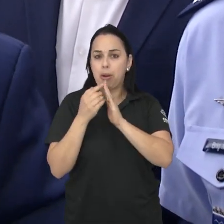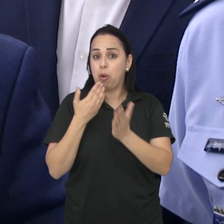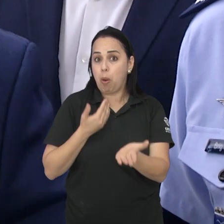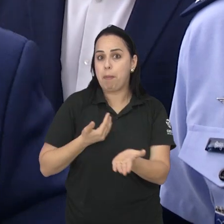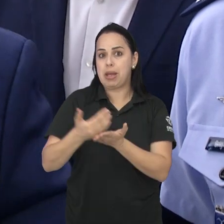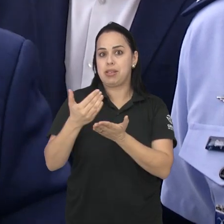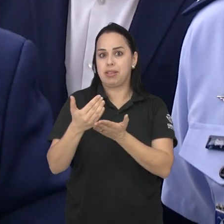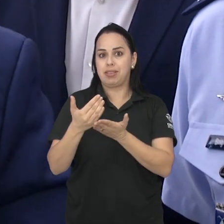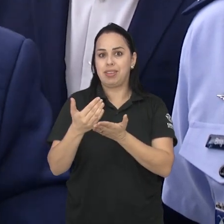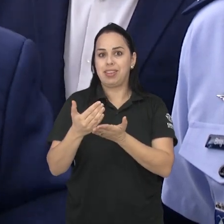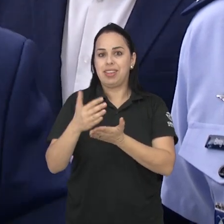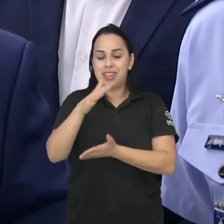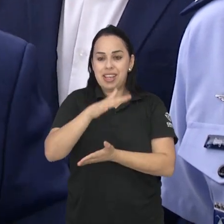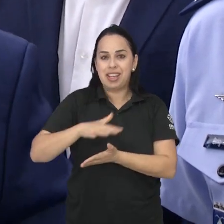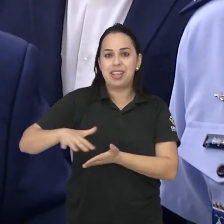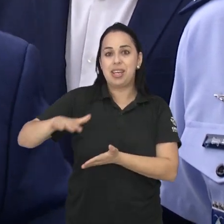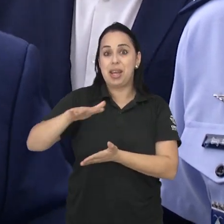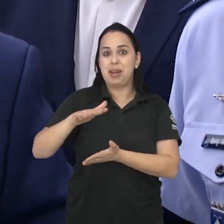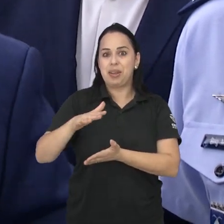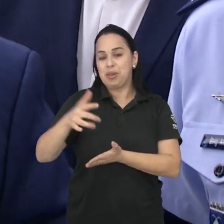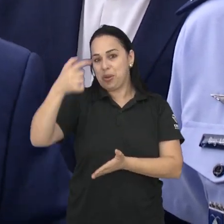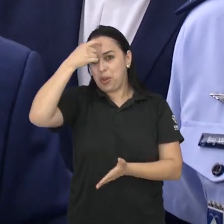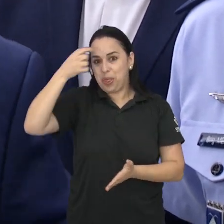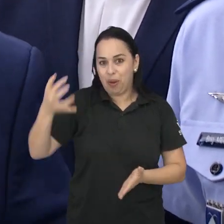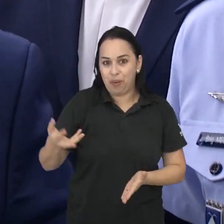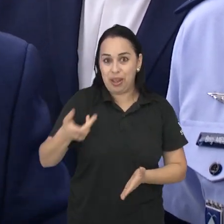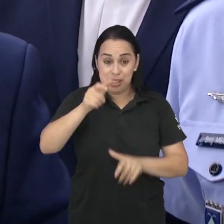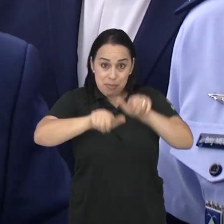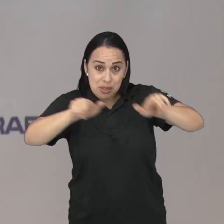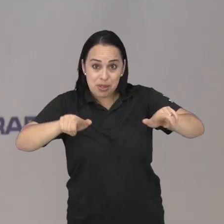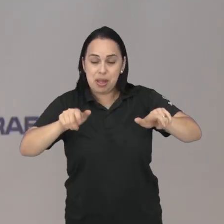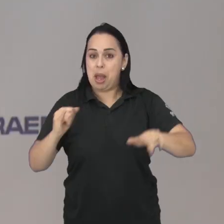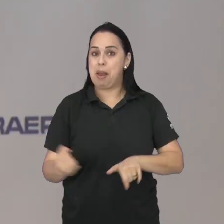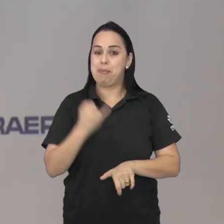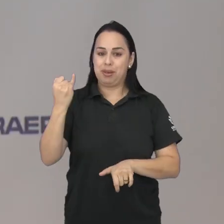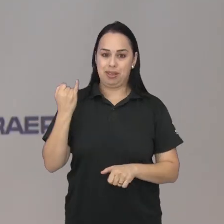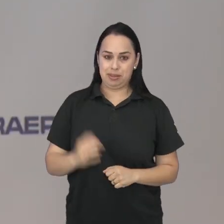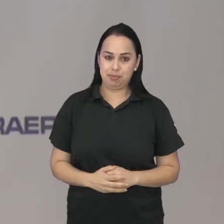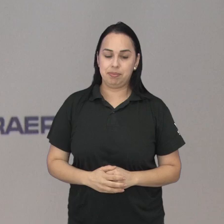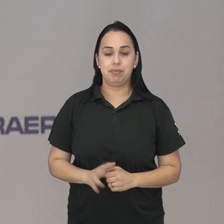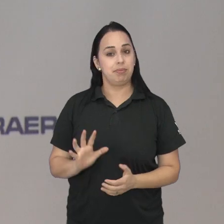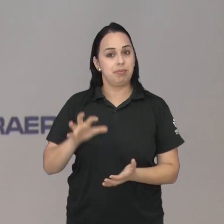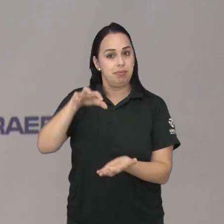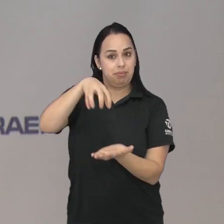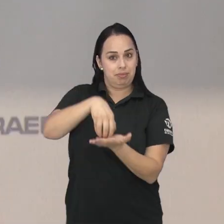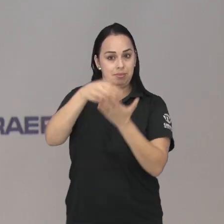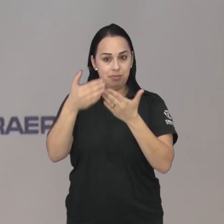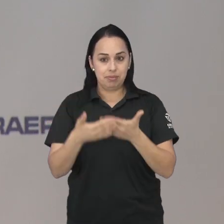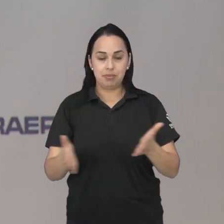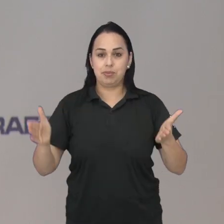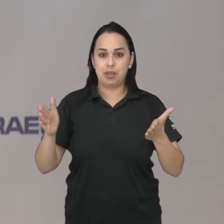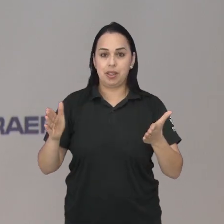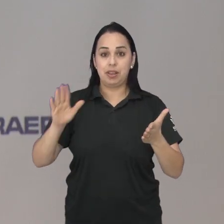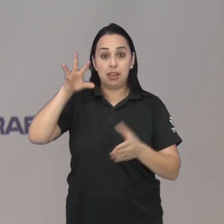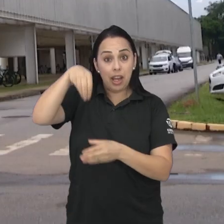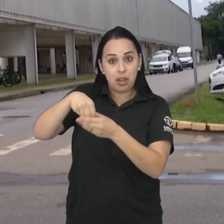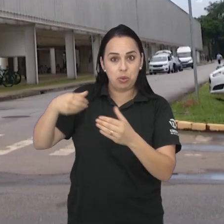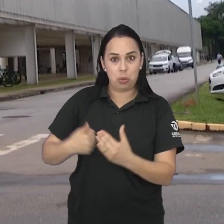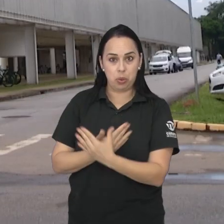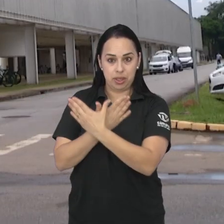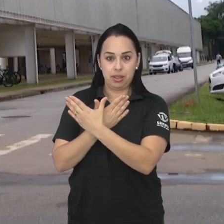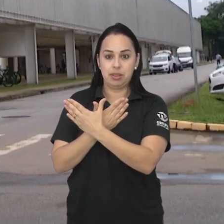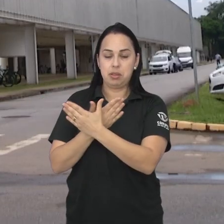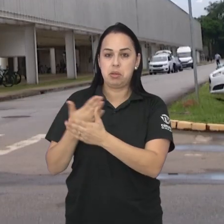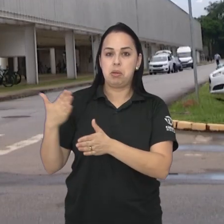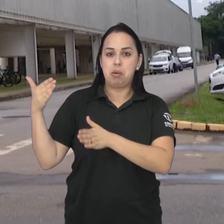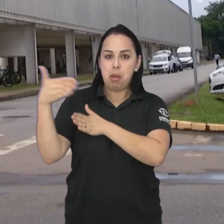desenvolvimento da pesquisa, e isso aí vai reter o nosso talento aqui no Brasil, que é tão fundamental. O lançamento do Centro de Pesquisa Aeroespacial